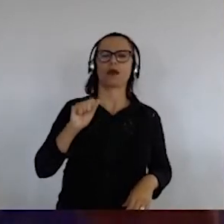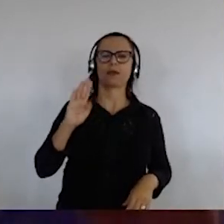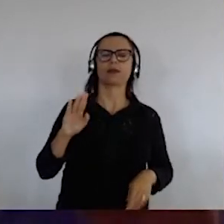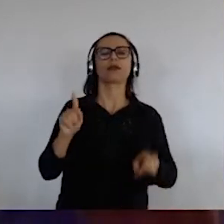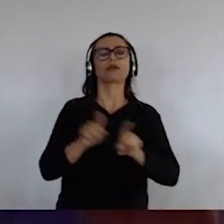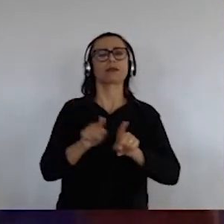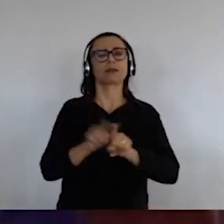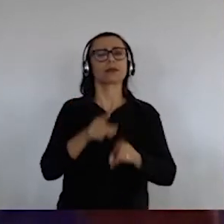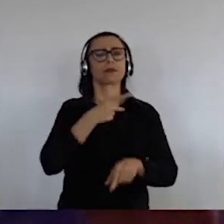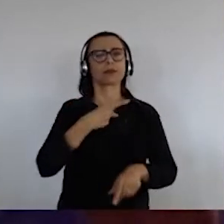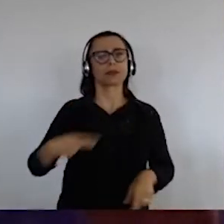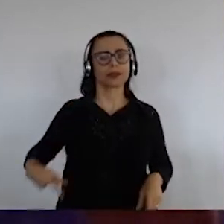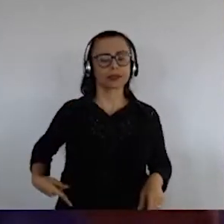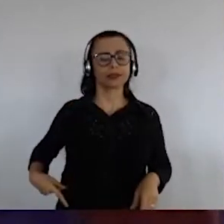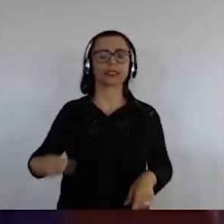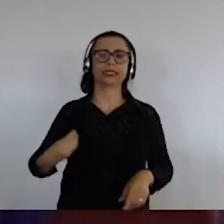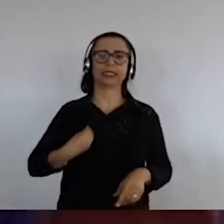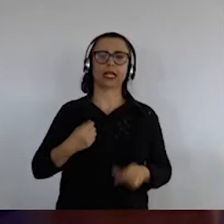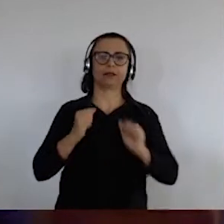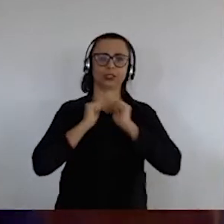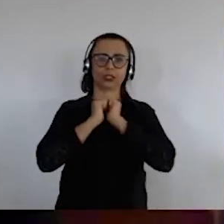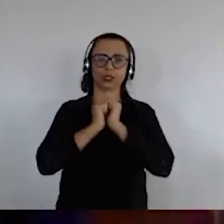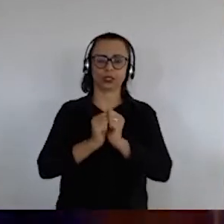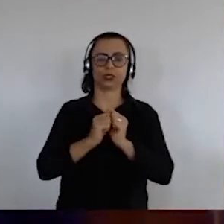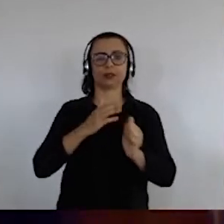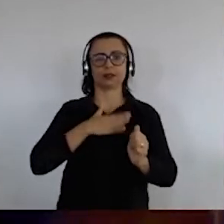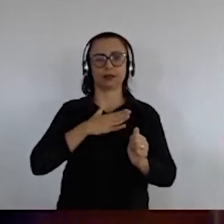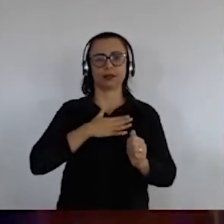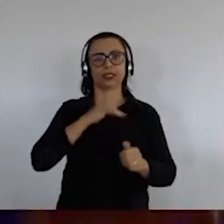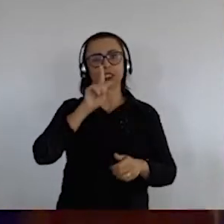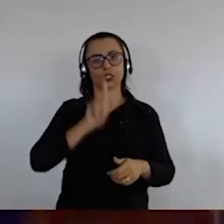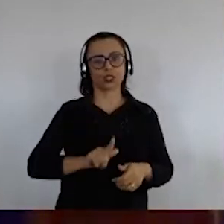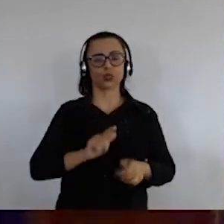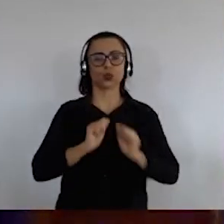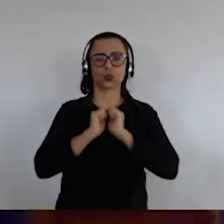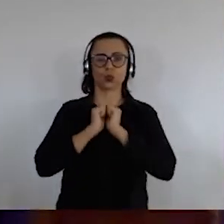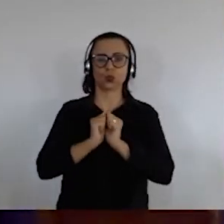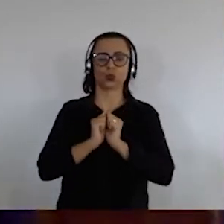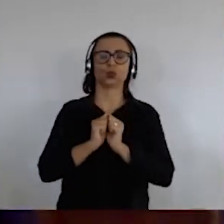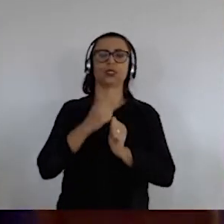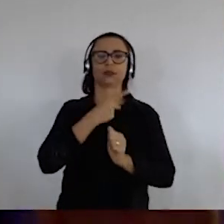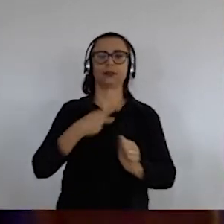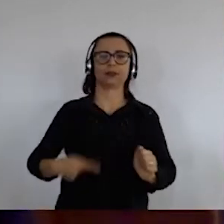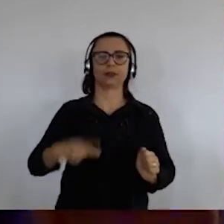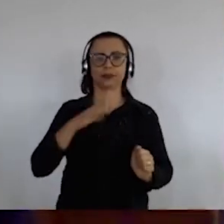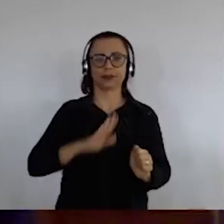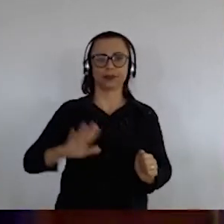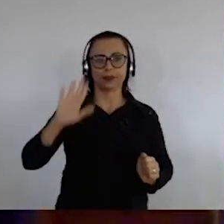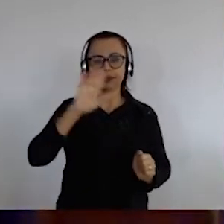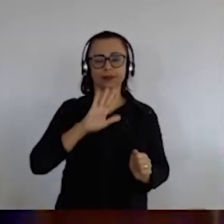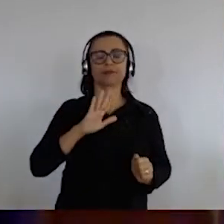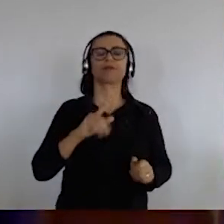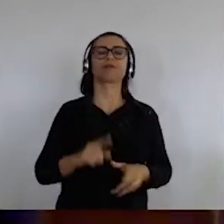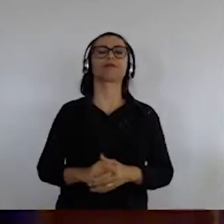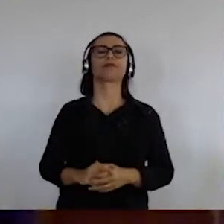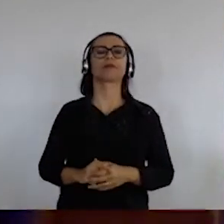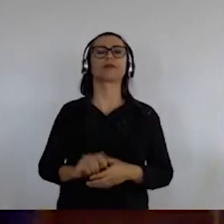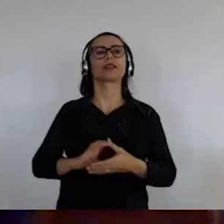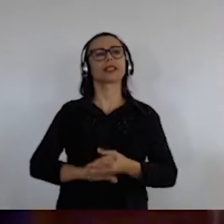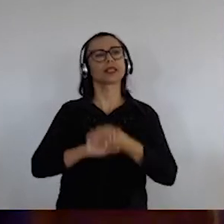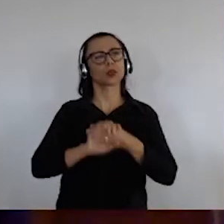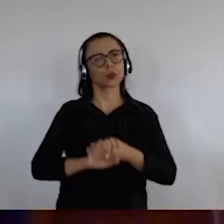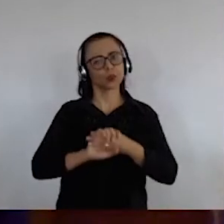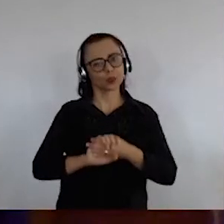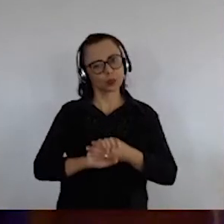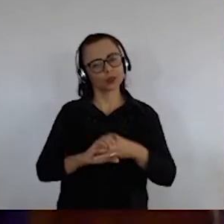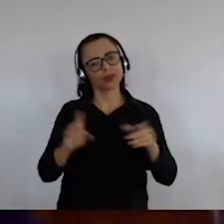aqueles presidentes que estiveram comigo na minha gestão como presidente nacional da UAB, cumprimentando